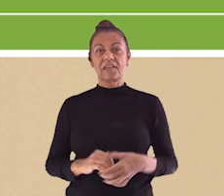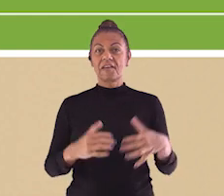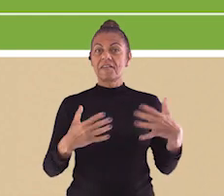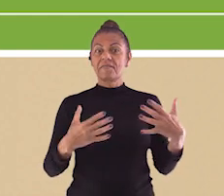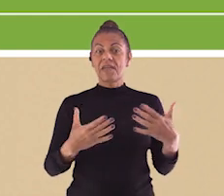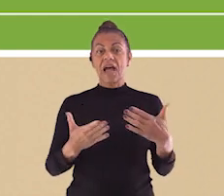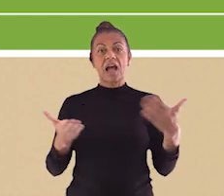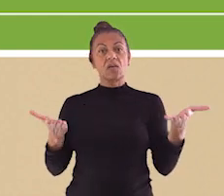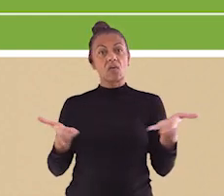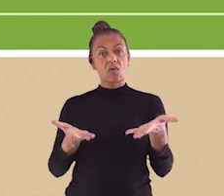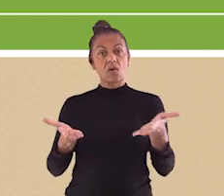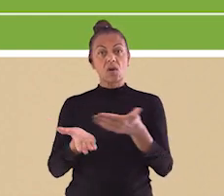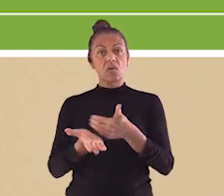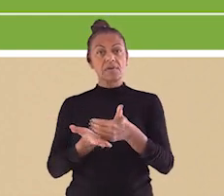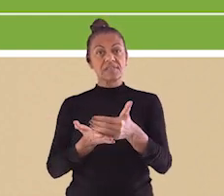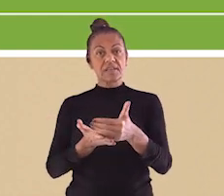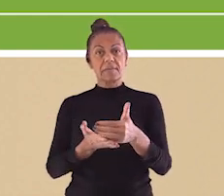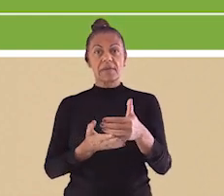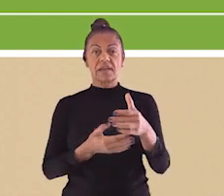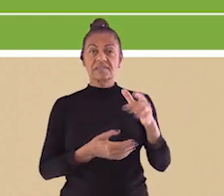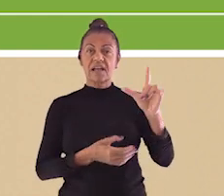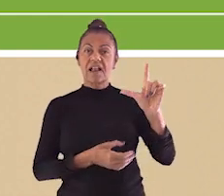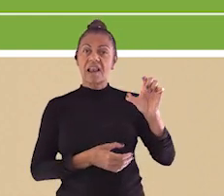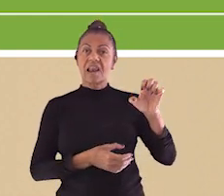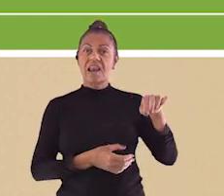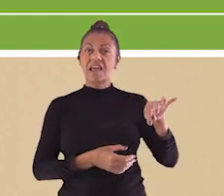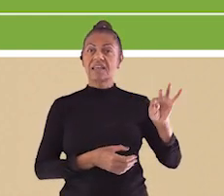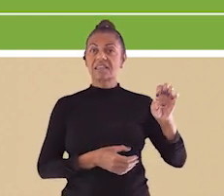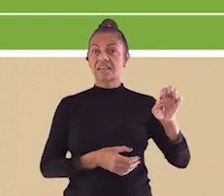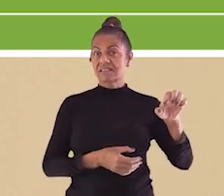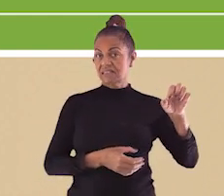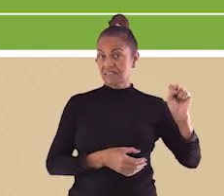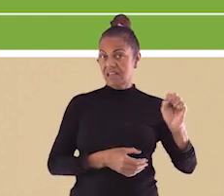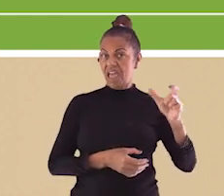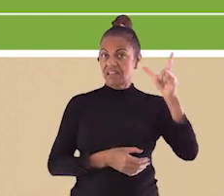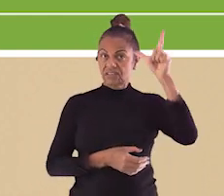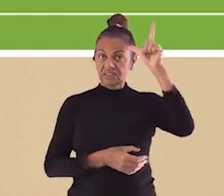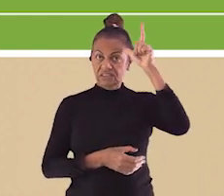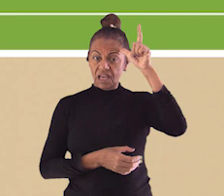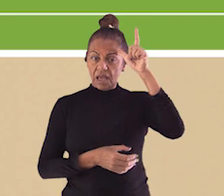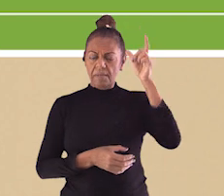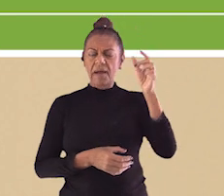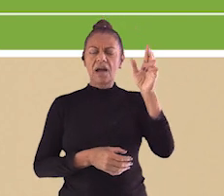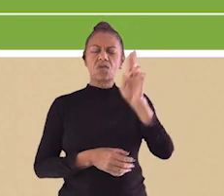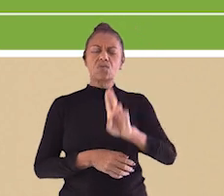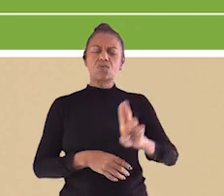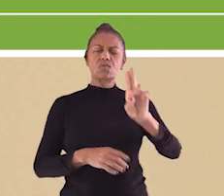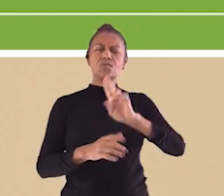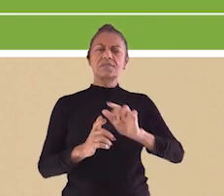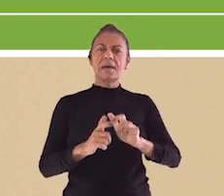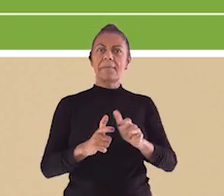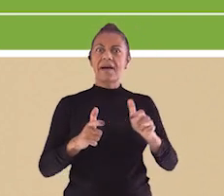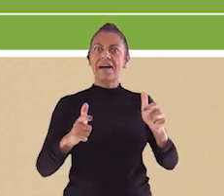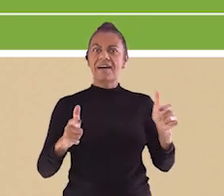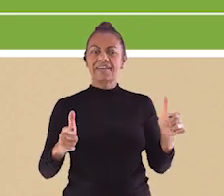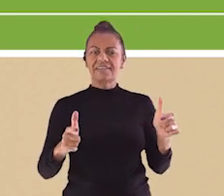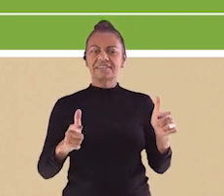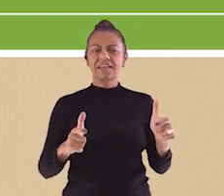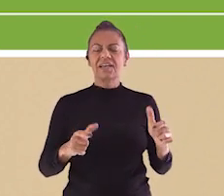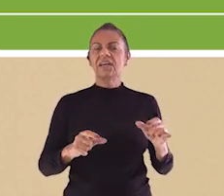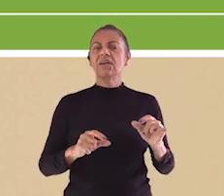começar pelas lentes mais usadas pela população em geral, as presentes em câmeras fotográficas.